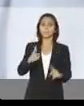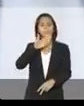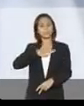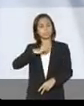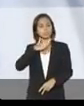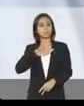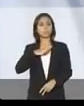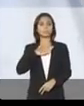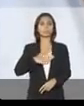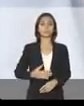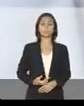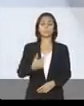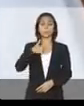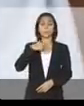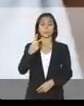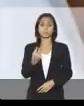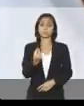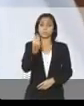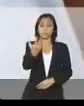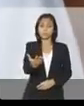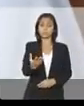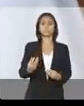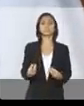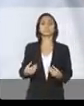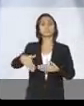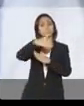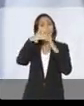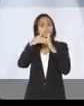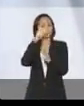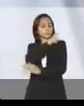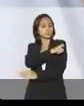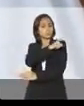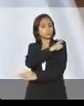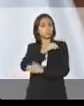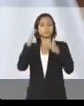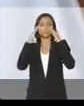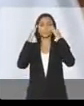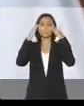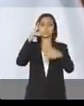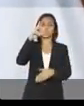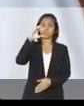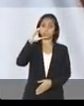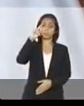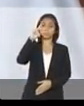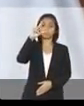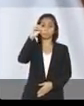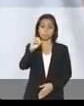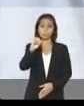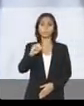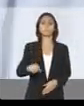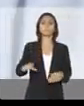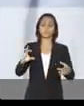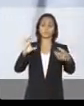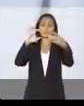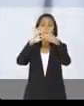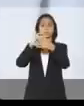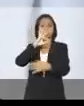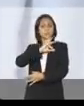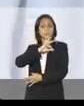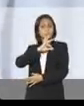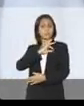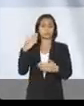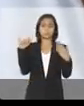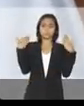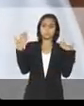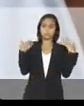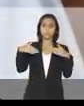mais tranquilidade. Eu vou implantar em todo o estado centros de operações policiais, os COPs, unindo as polícias civil